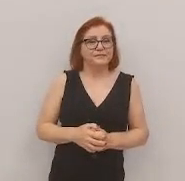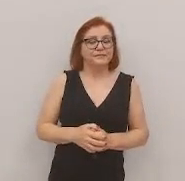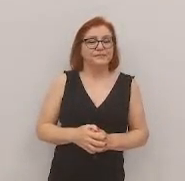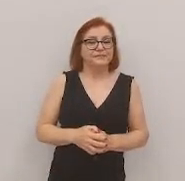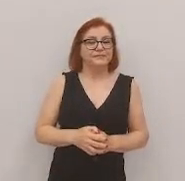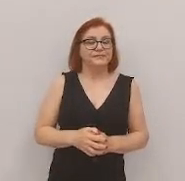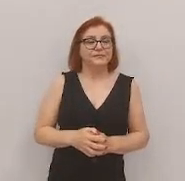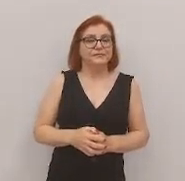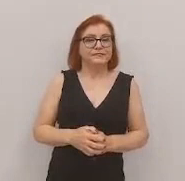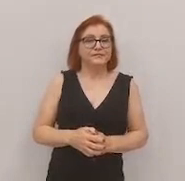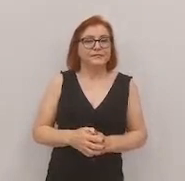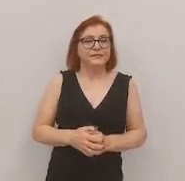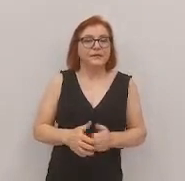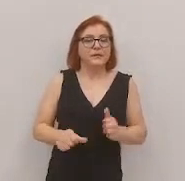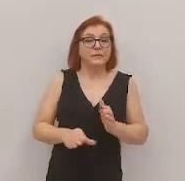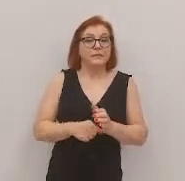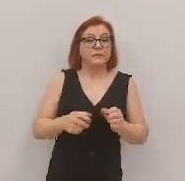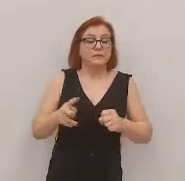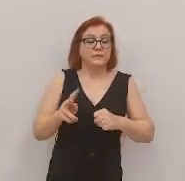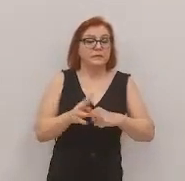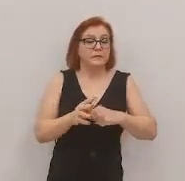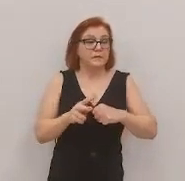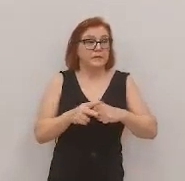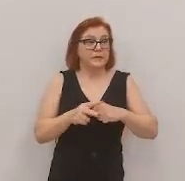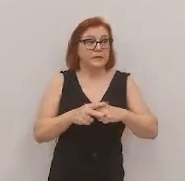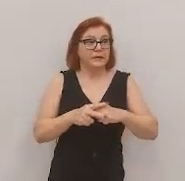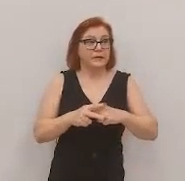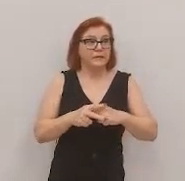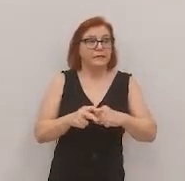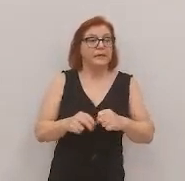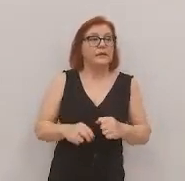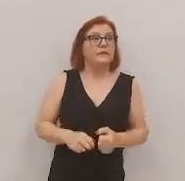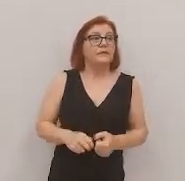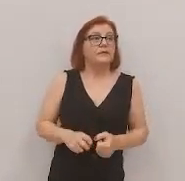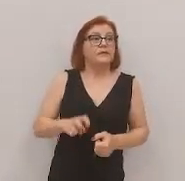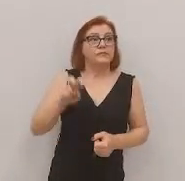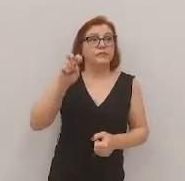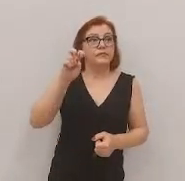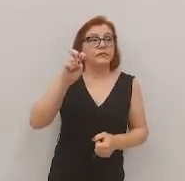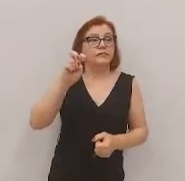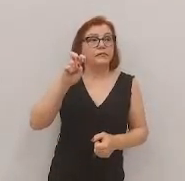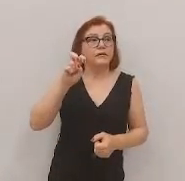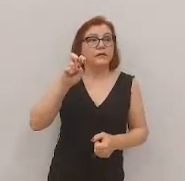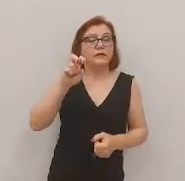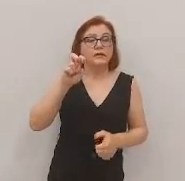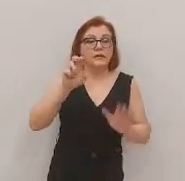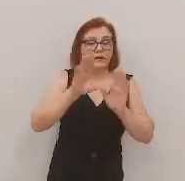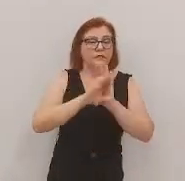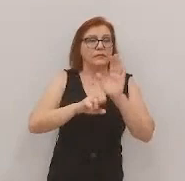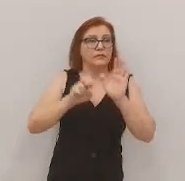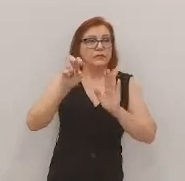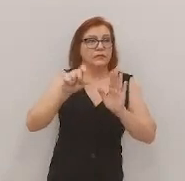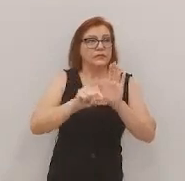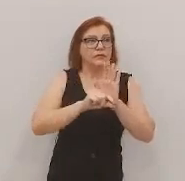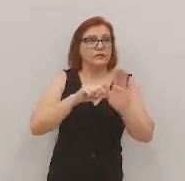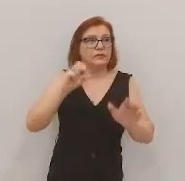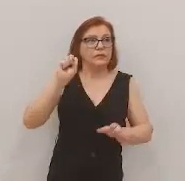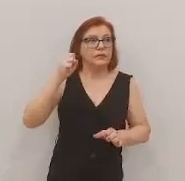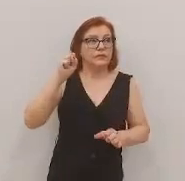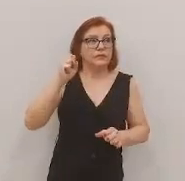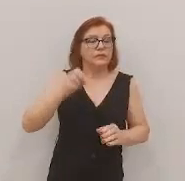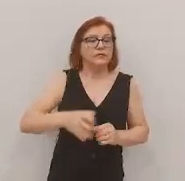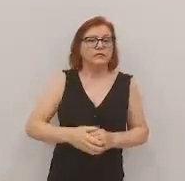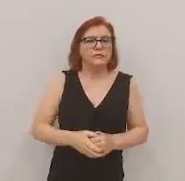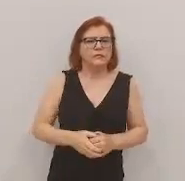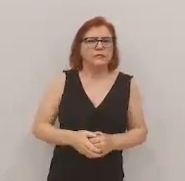Oh, Senhor Jesus. Então aqui, o sofrimento é aquilo que Satanás ele usa, né? Irmão, ninguém quer sofrer. Quem quer sofrer aqui,